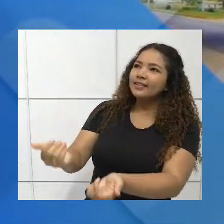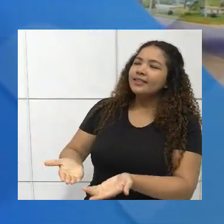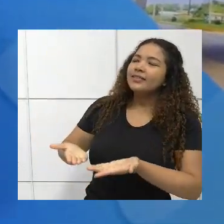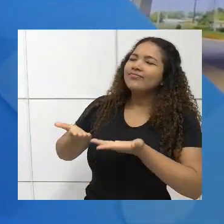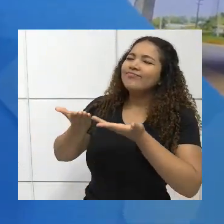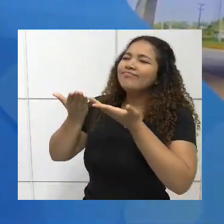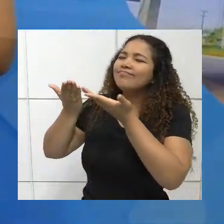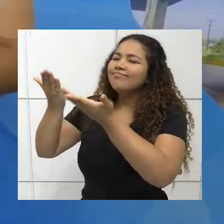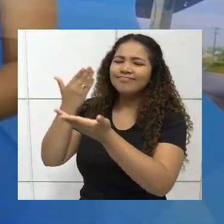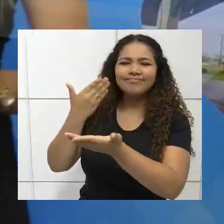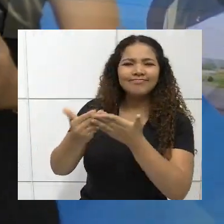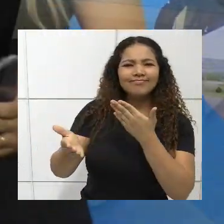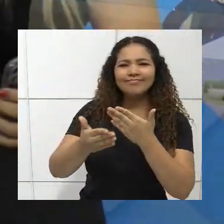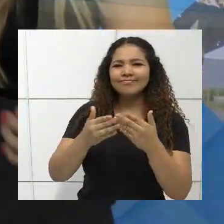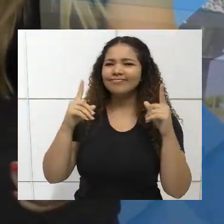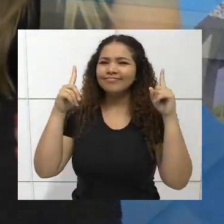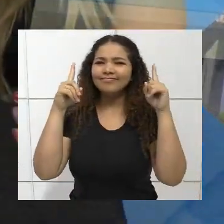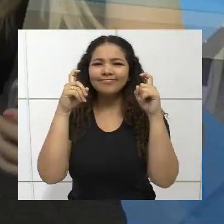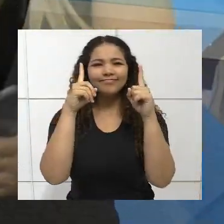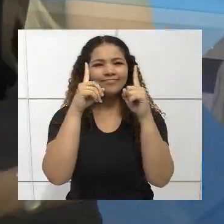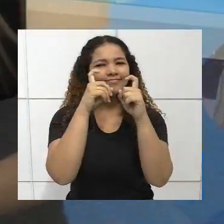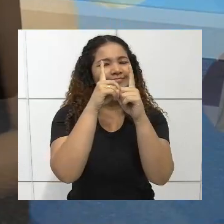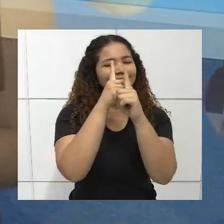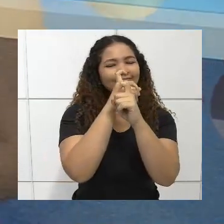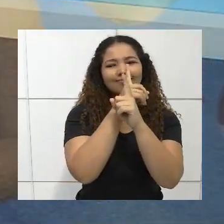louvar em meio às